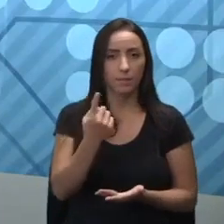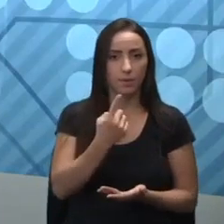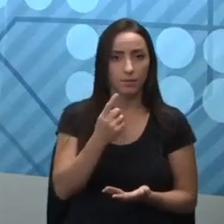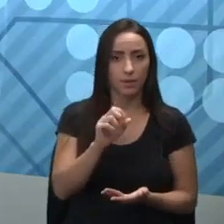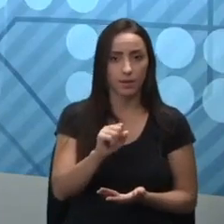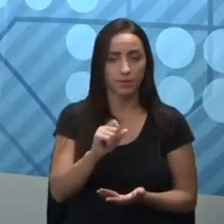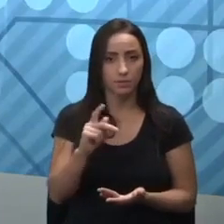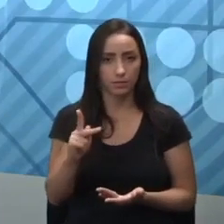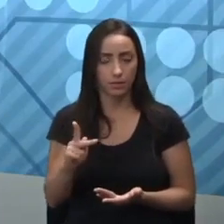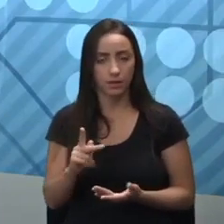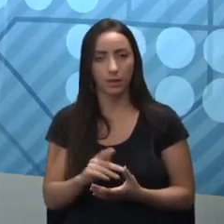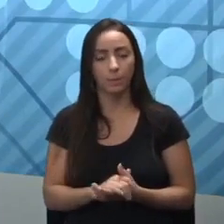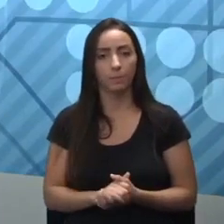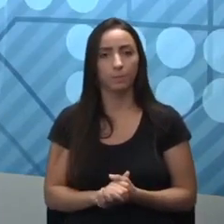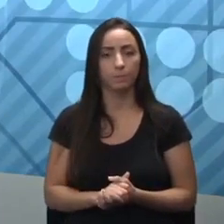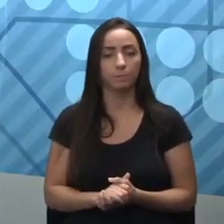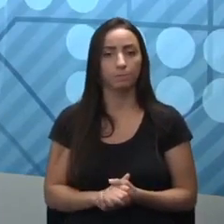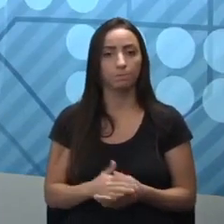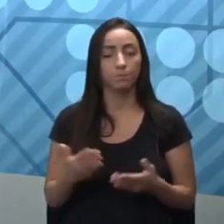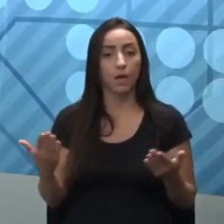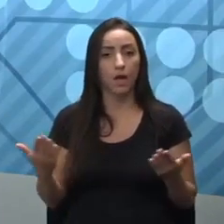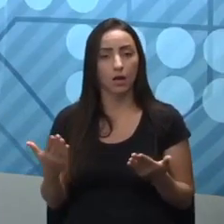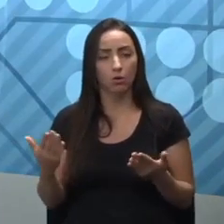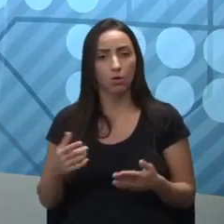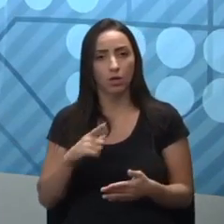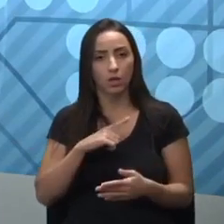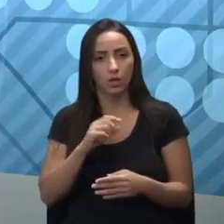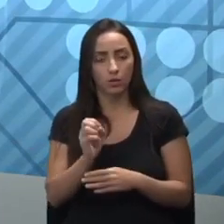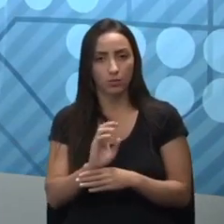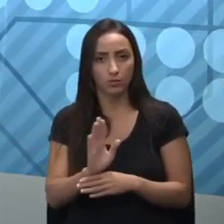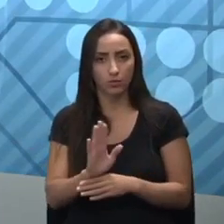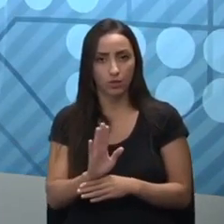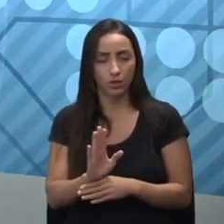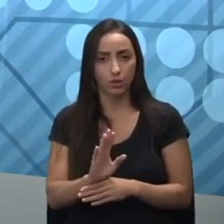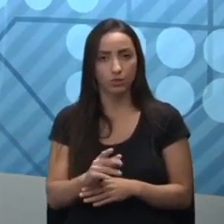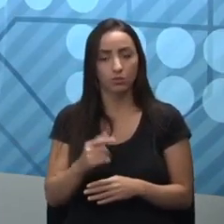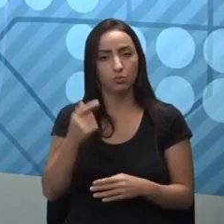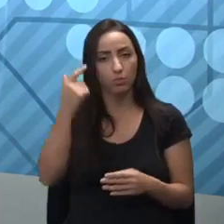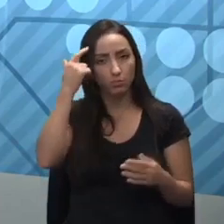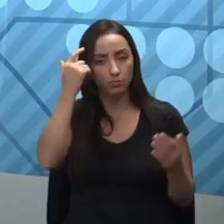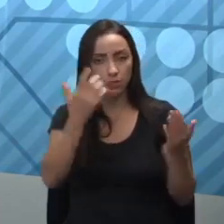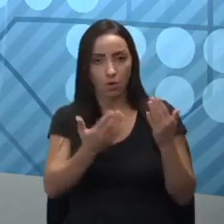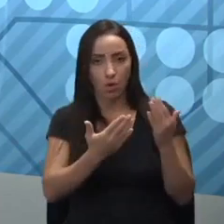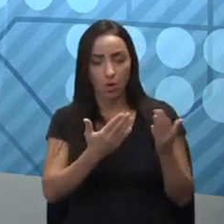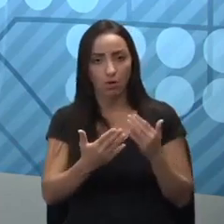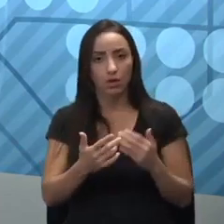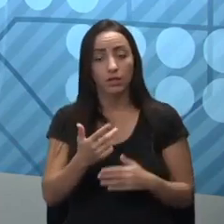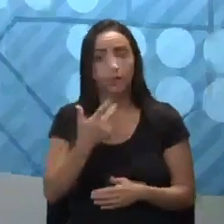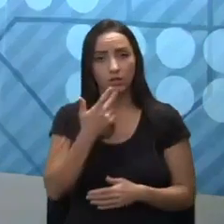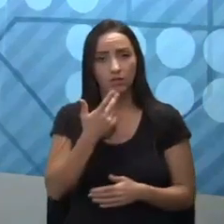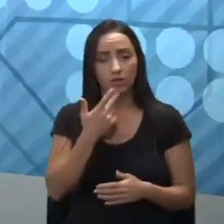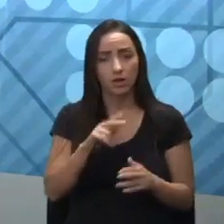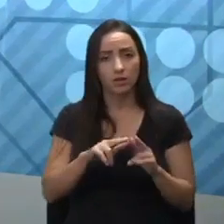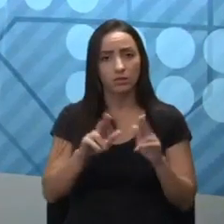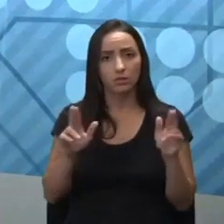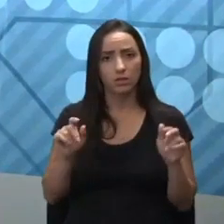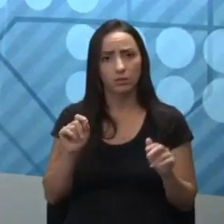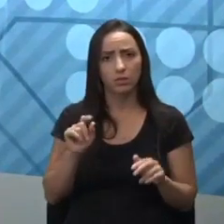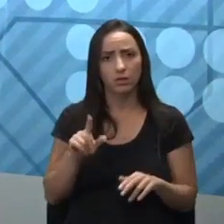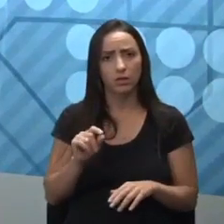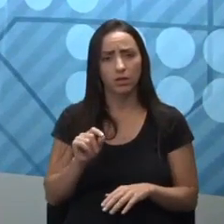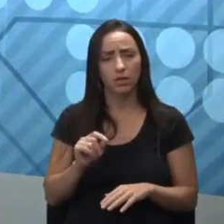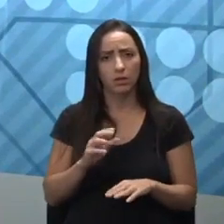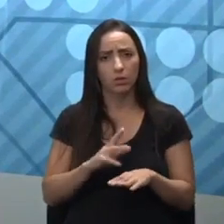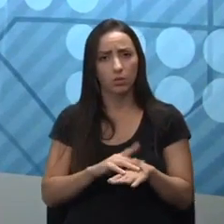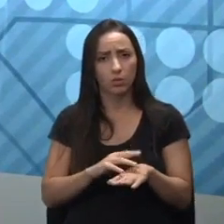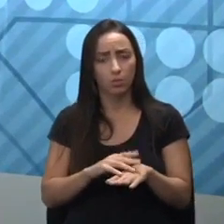situação problema. E eu passo para vocês um vídeo agora de uma psicóloga que aborda a questão do